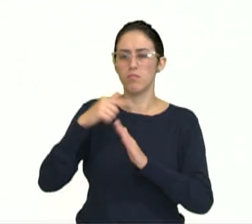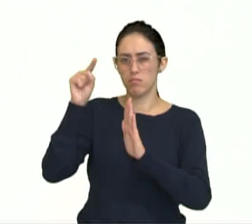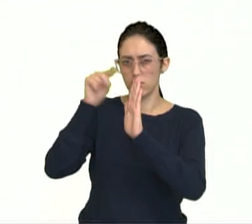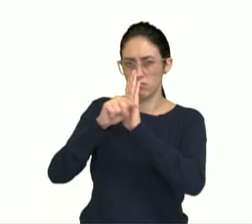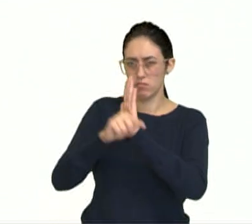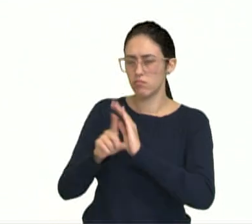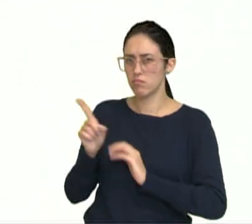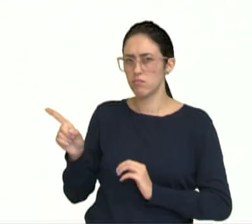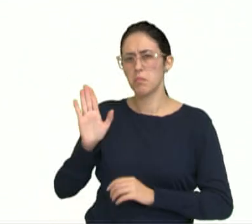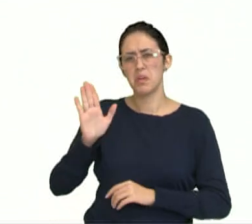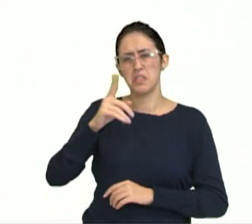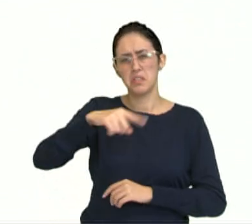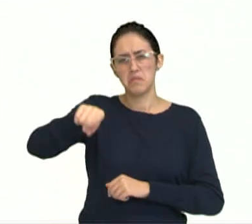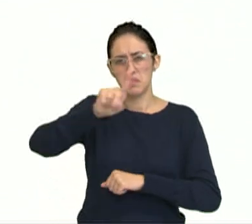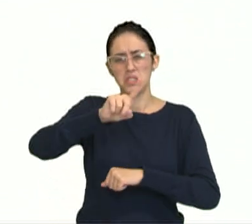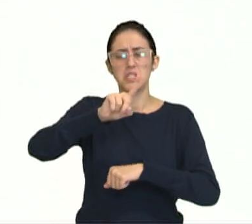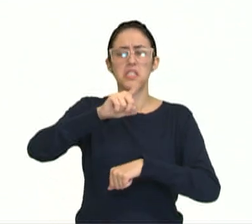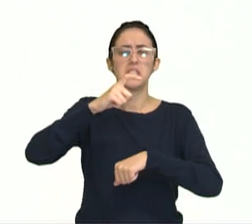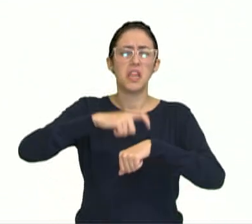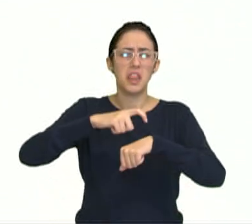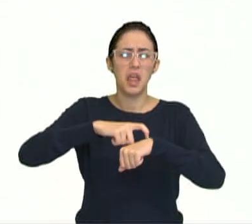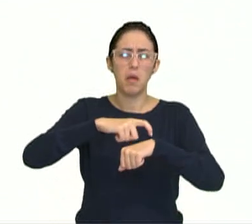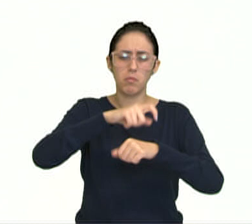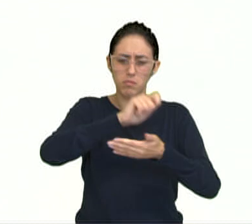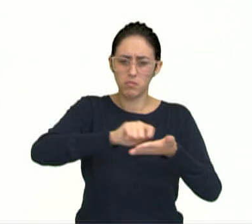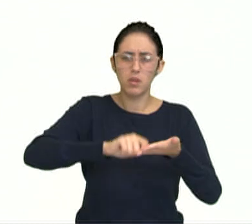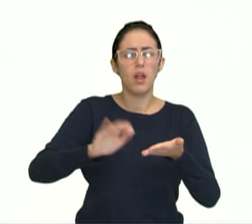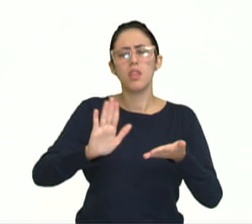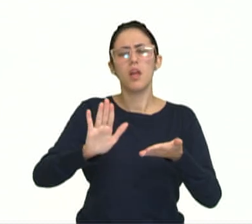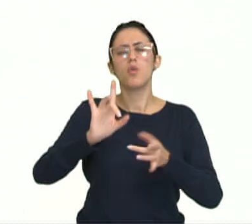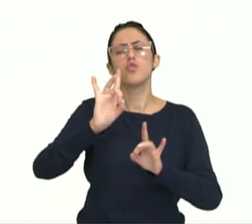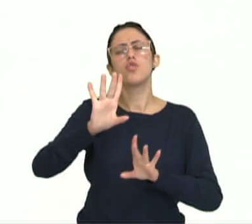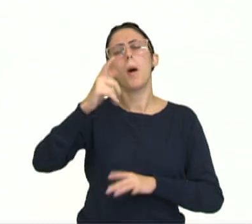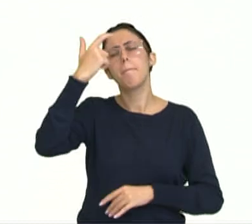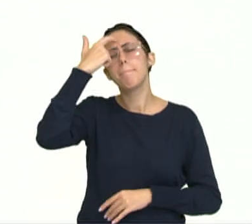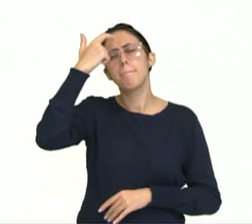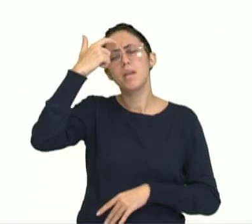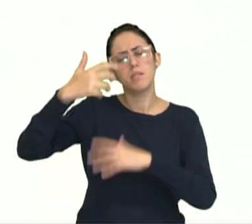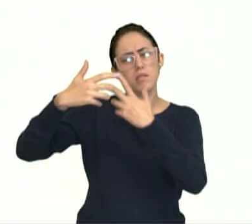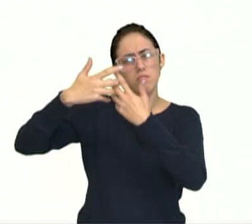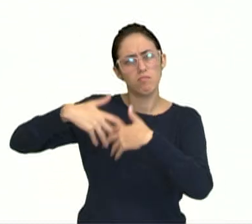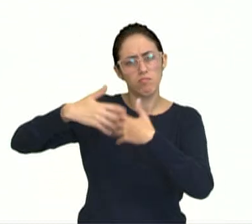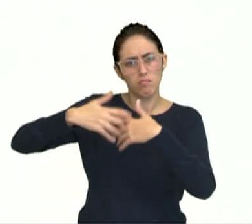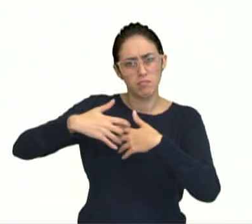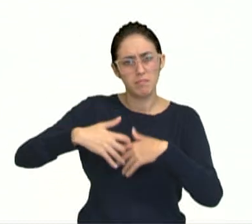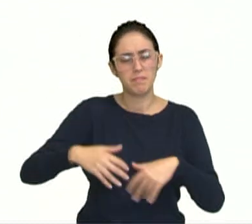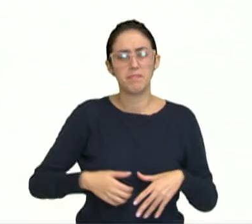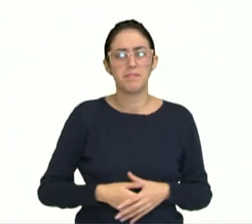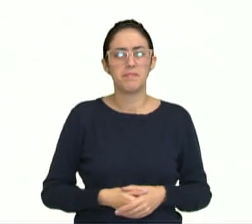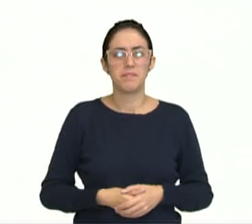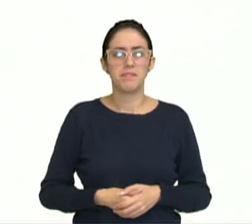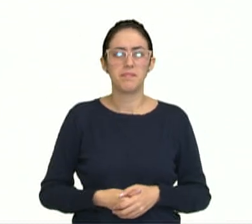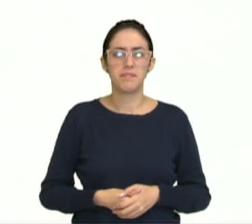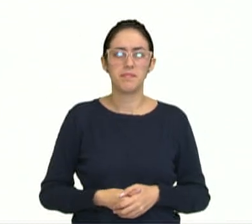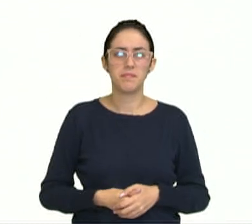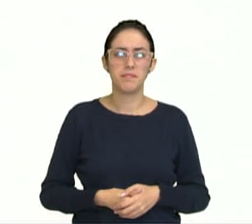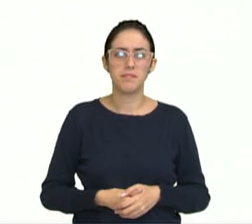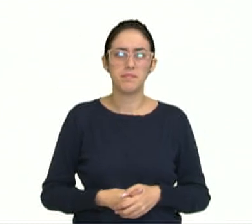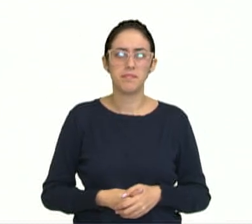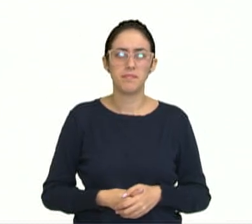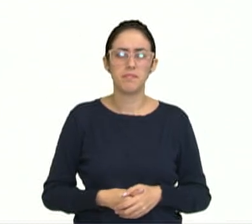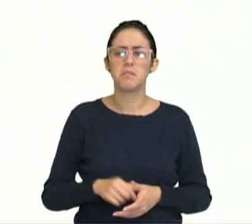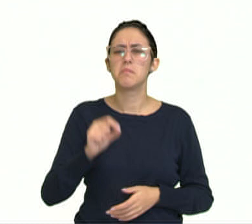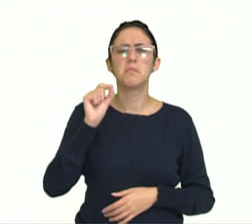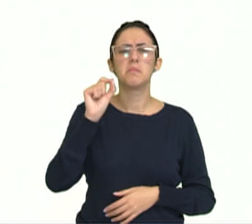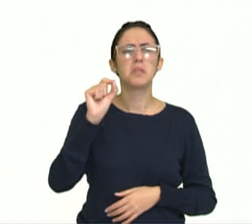vocês responderem aí no caderno, não. É só para pensar, tá bom? Who was Catherine Parr? Do you have an idea?